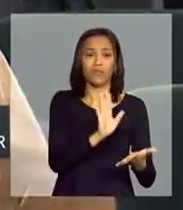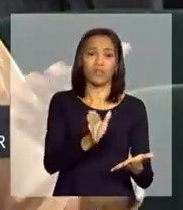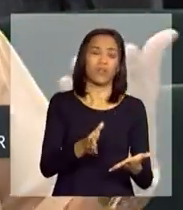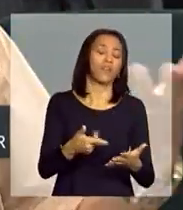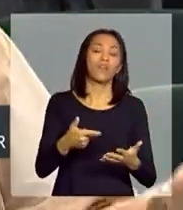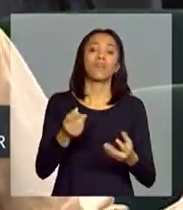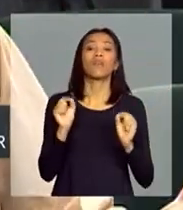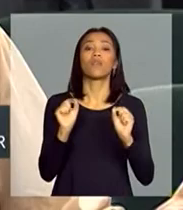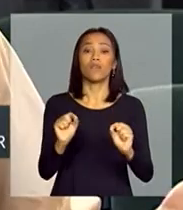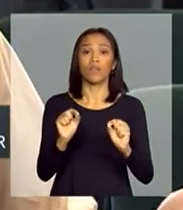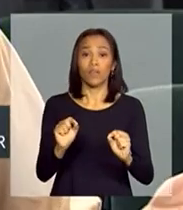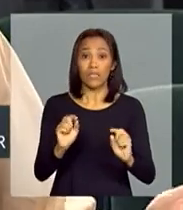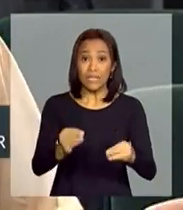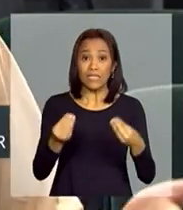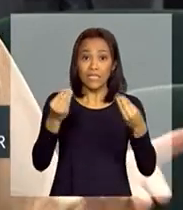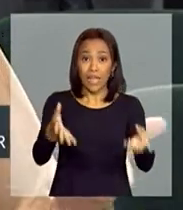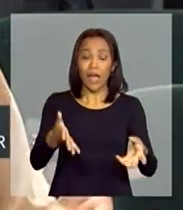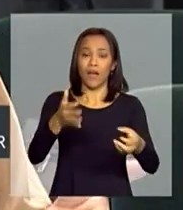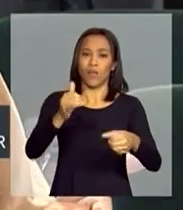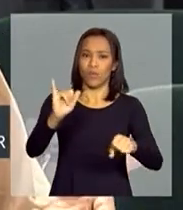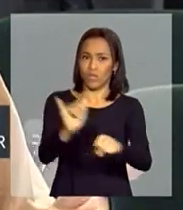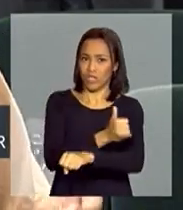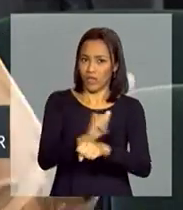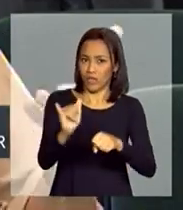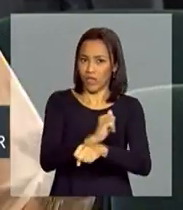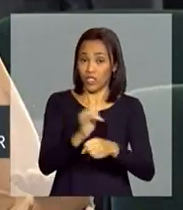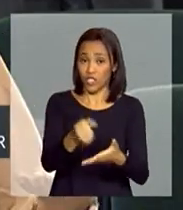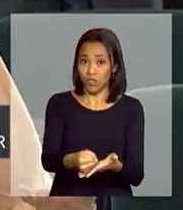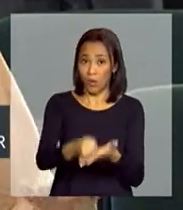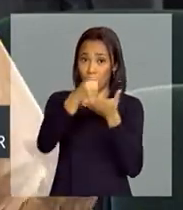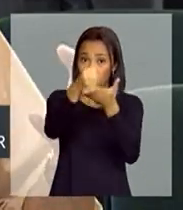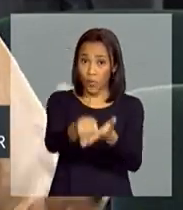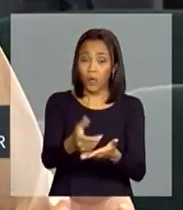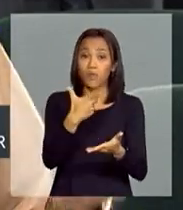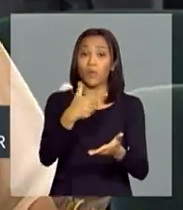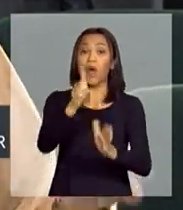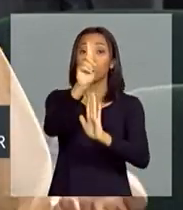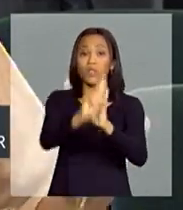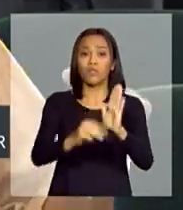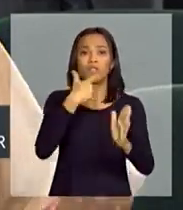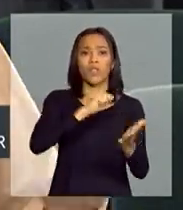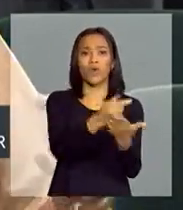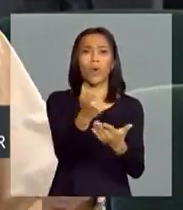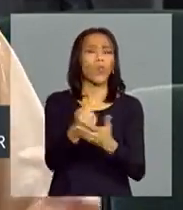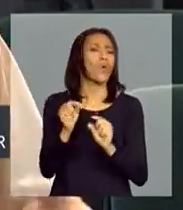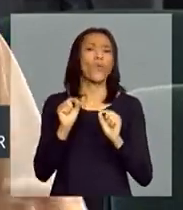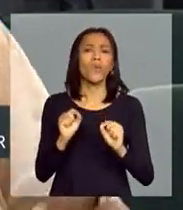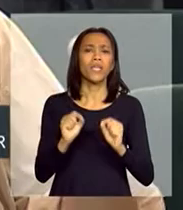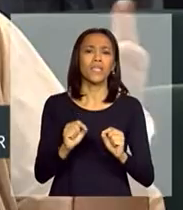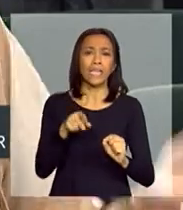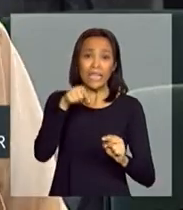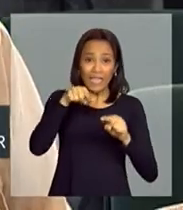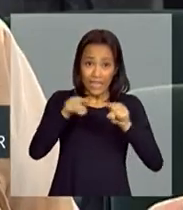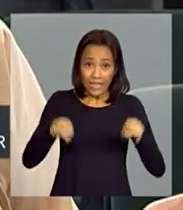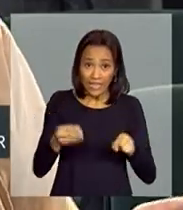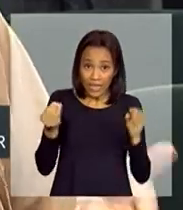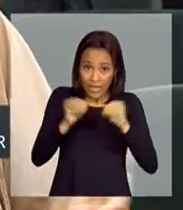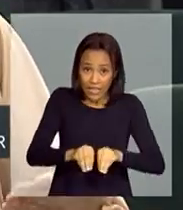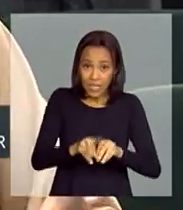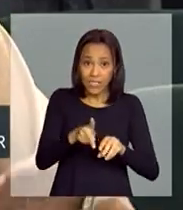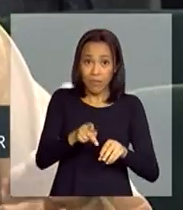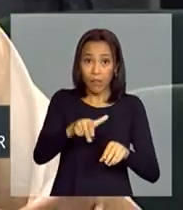de que era para dar um instrumento de Defesa do Consumidor o que eu queria ver o seguinte o que tem nesse plano para efetivamente punir quem não cumpre